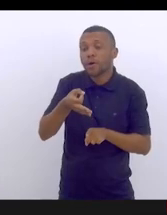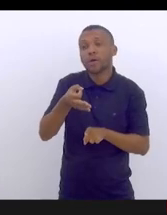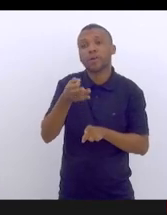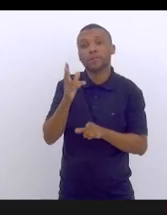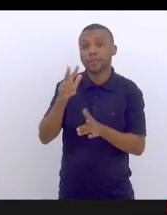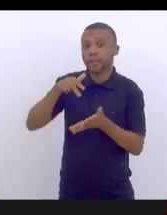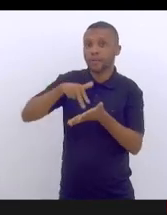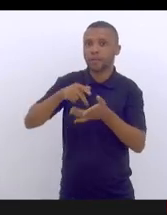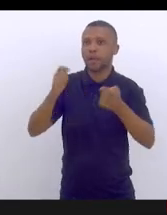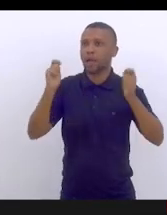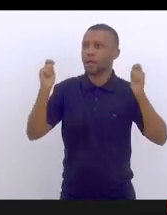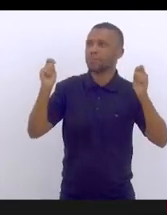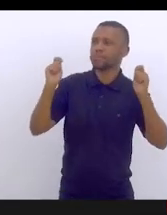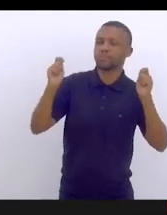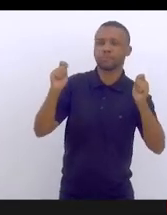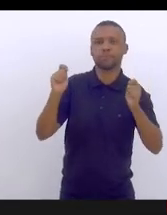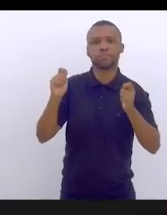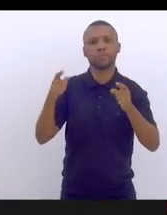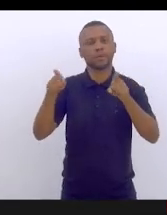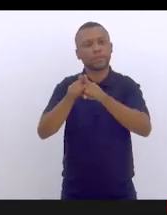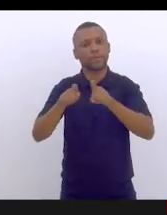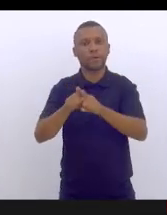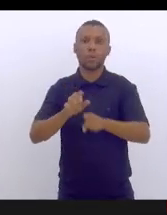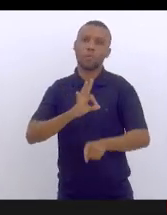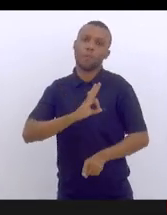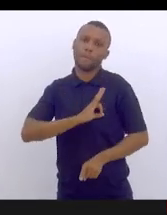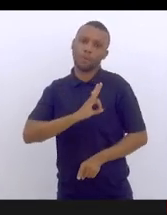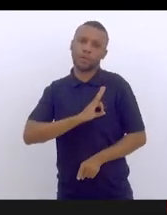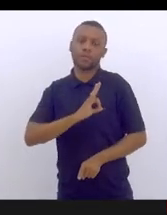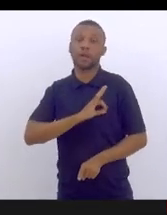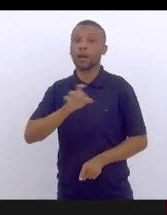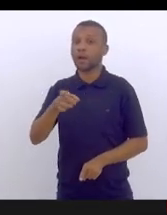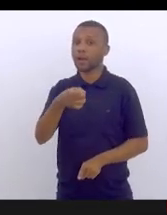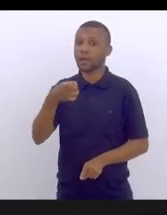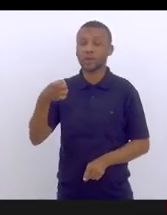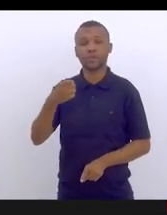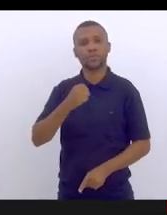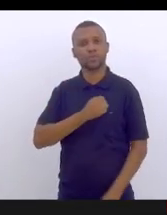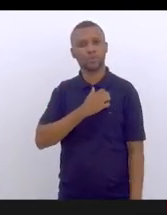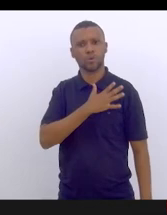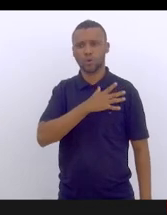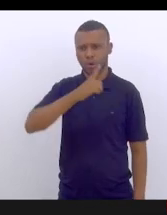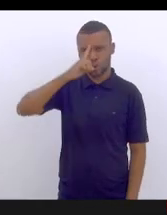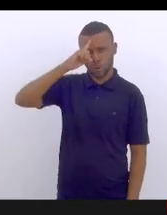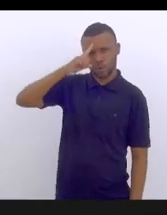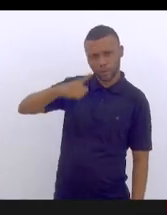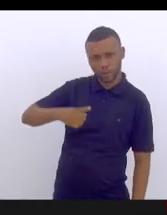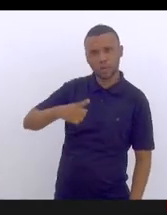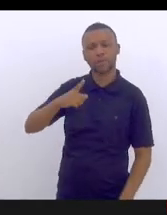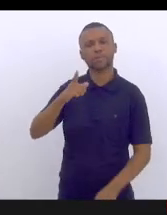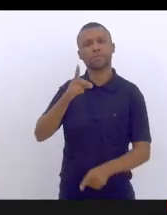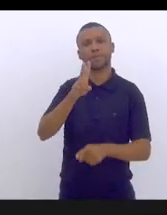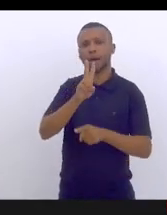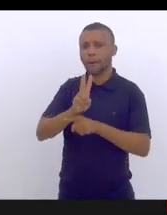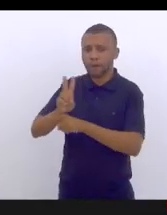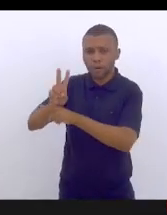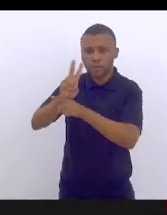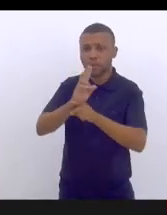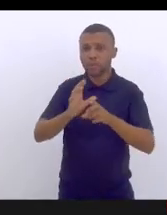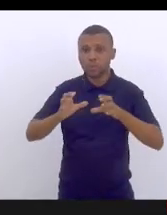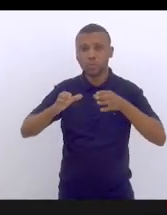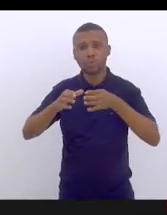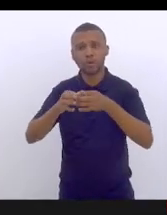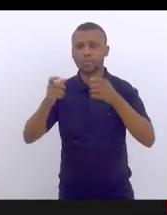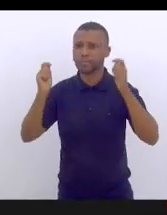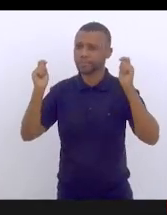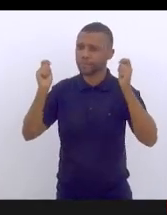como torcedor, como policial militar também, ex-comandante ali que foi das guarnições lá do BEP, e também